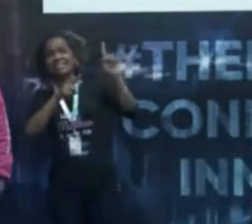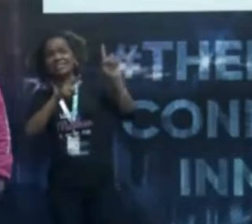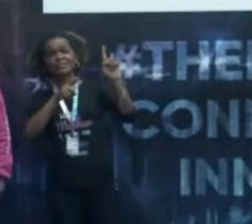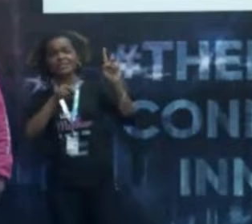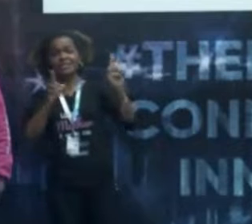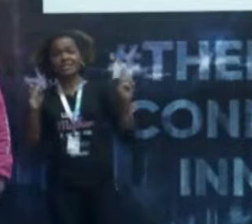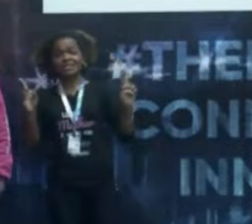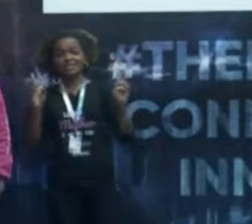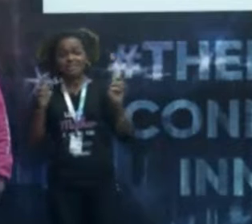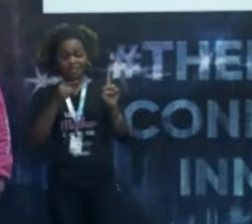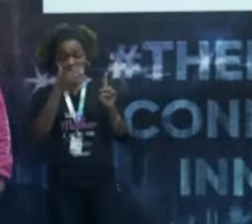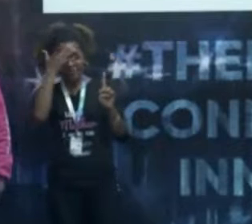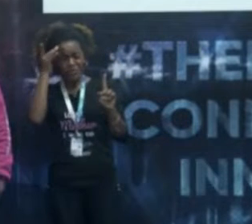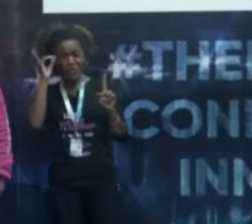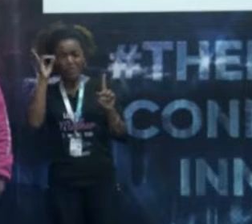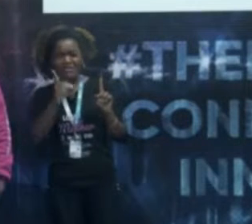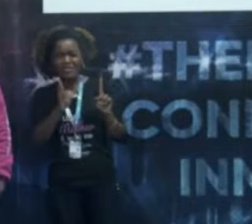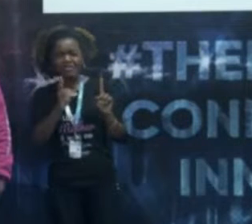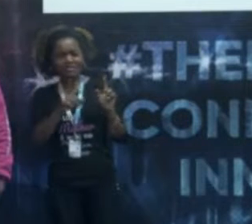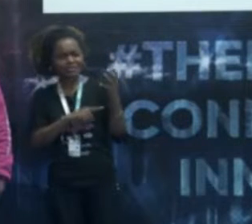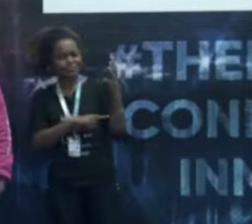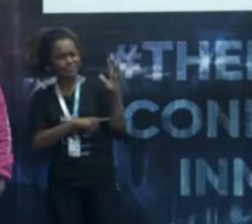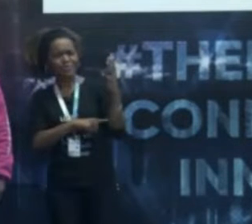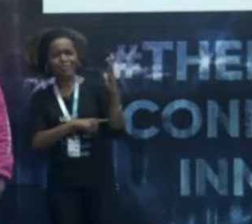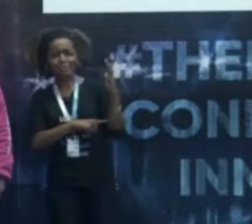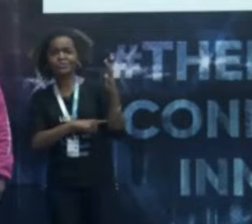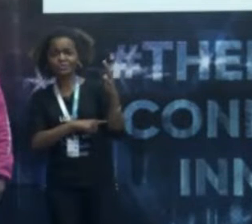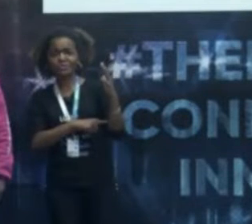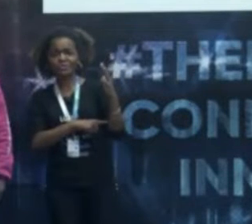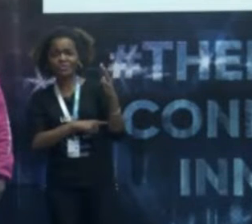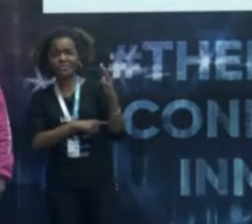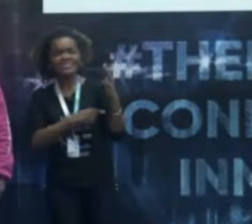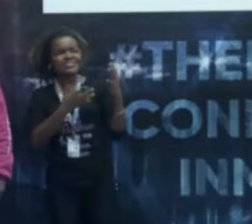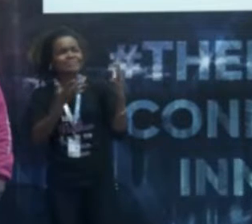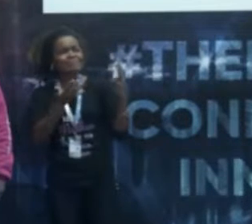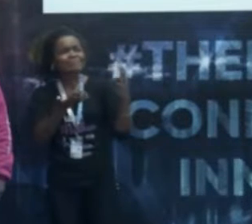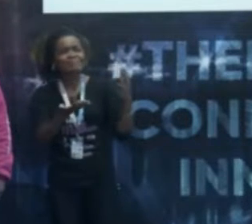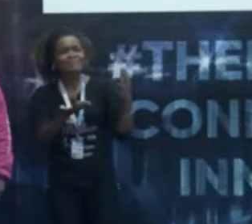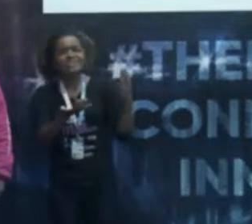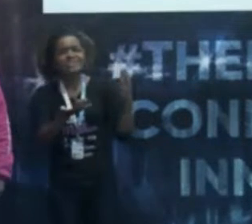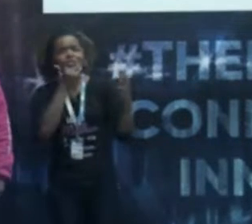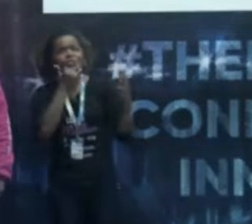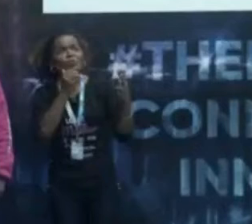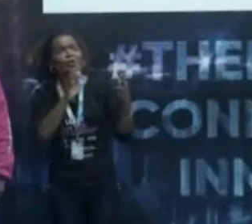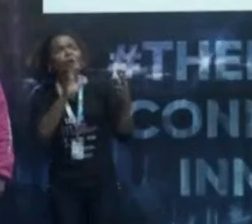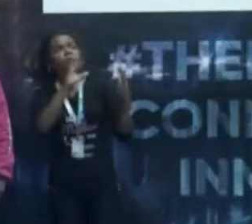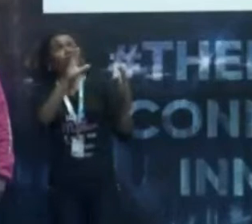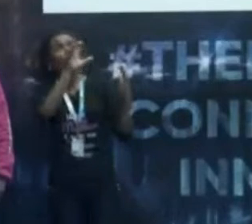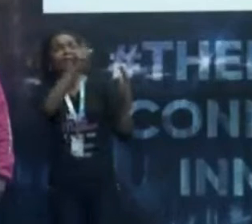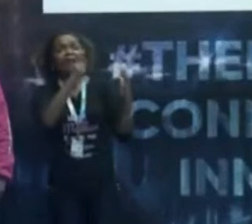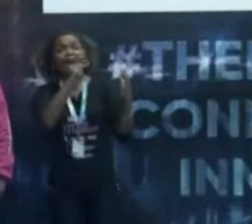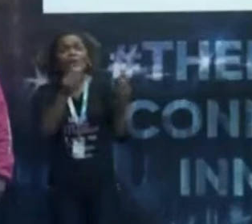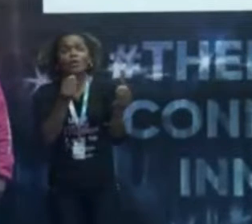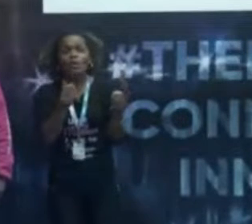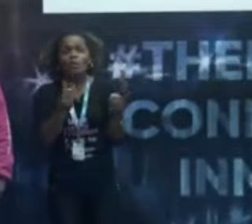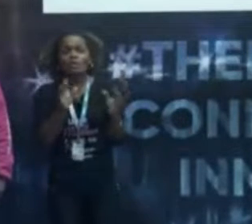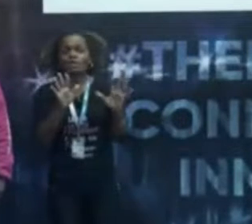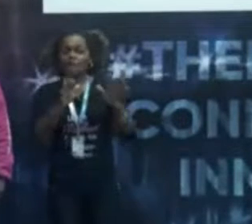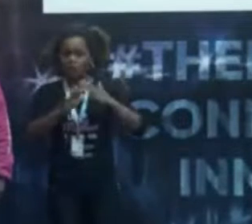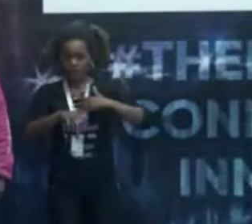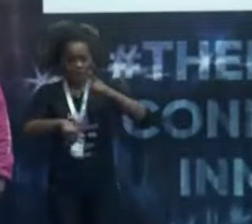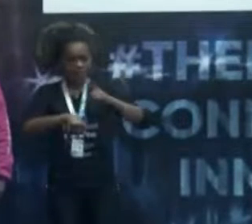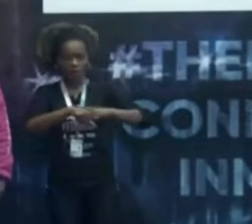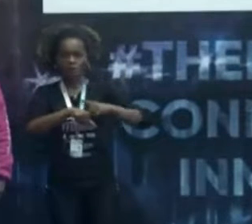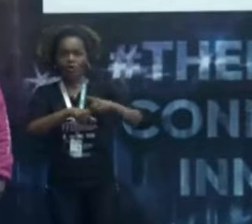primeiro dia ela chegou e falou, não consigo pegar água aqui, né? Putz, né? Calma aí, na hora, vamos descer esse negócio. Isso é